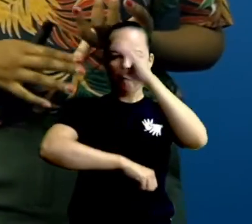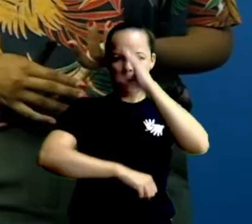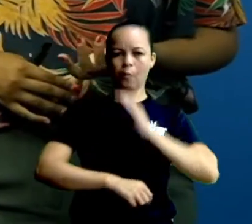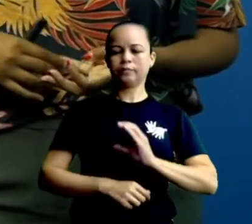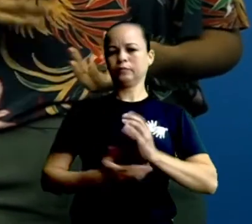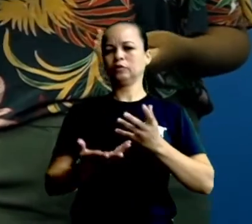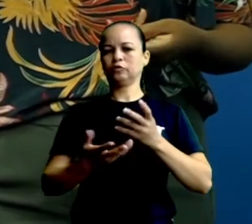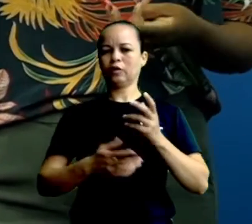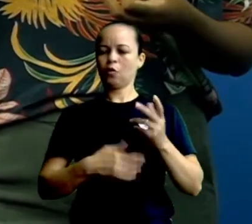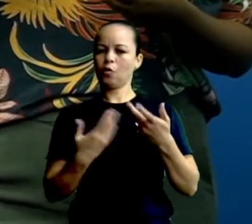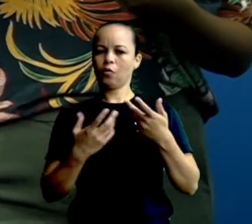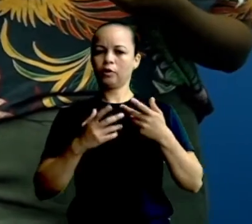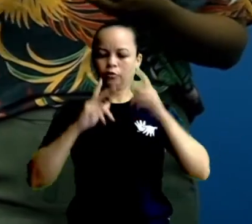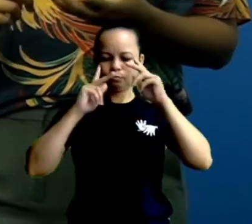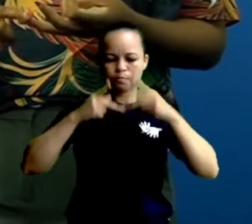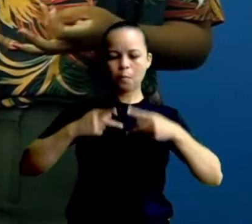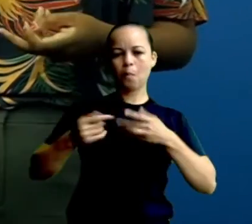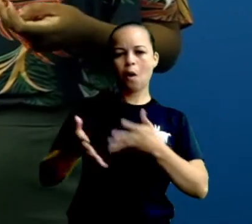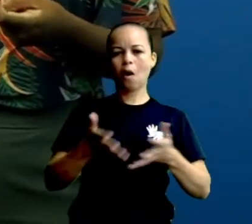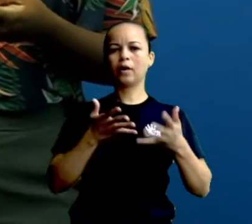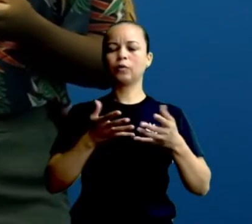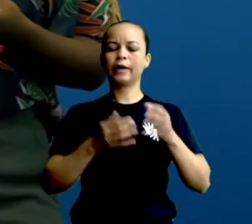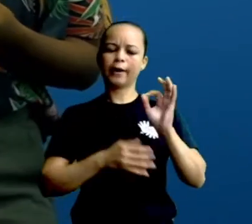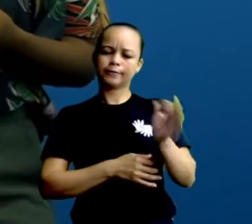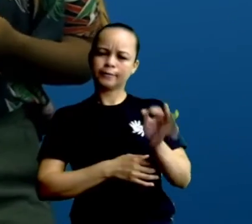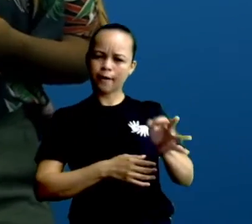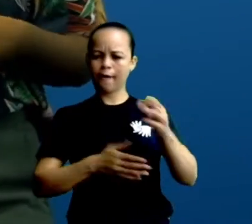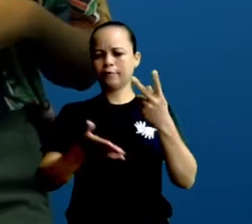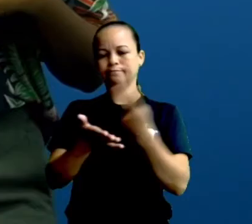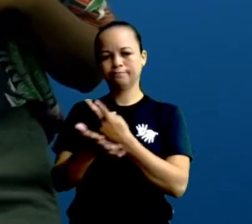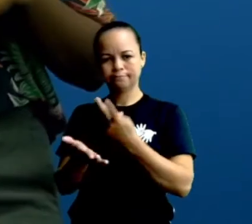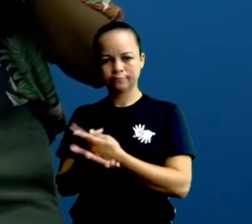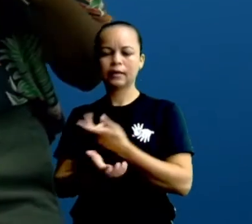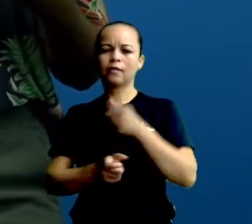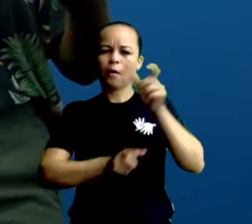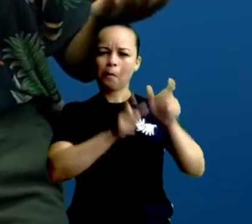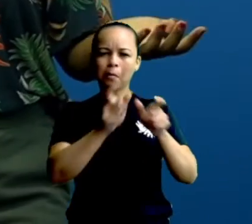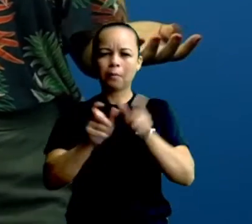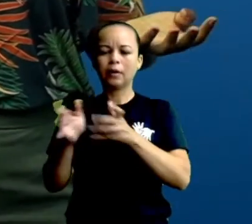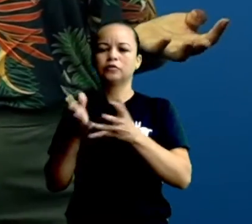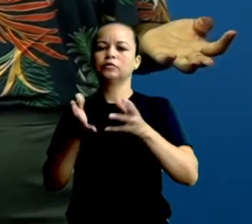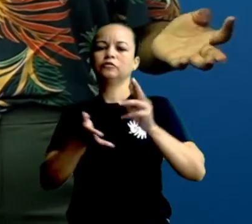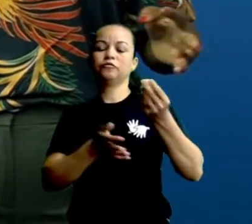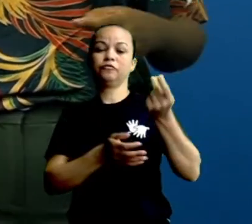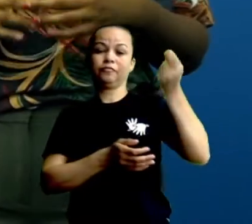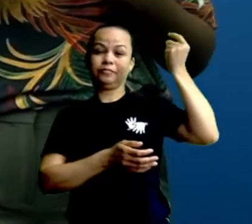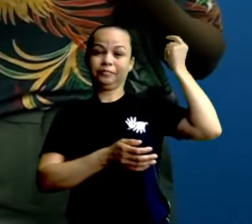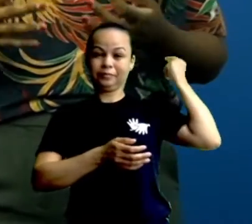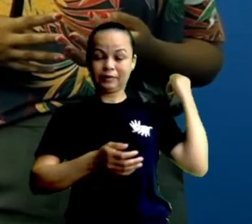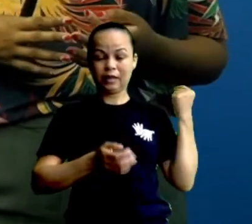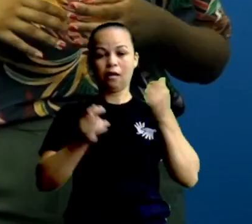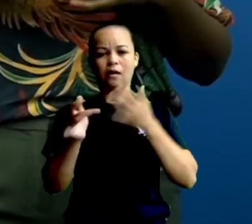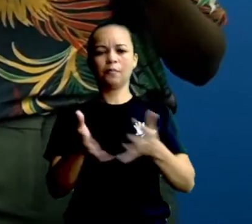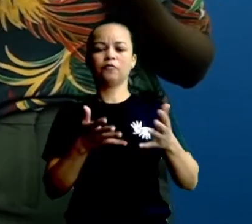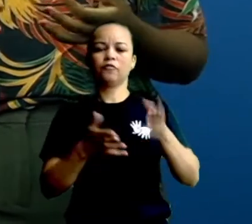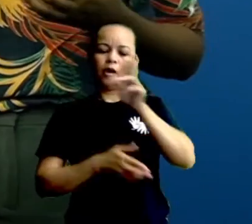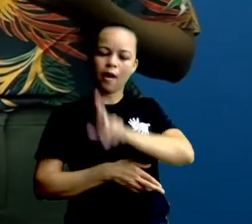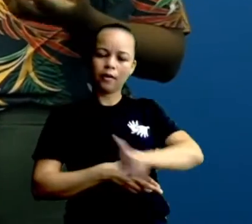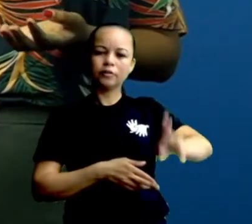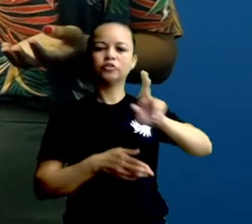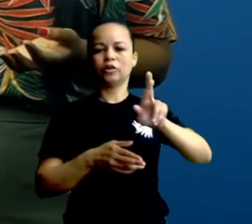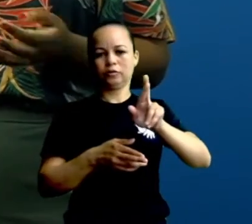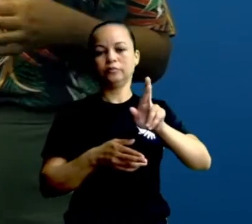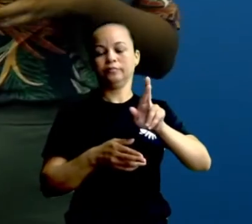valores morais, o que era certo, o que é errado. Durante muito tempo na história, foi a religião,